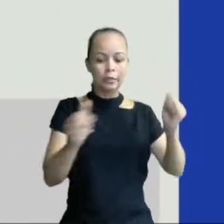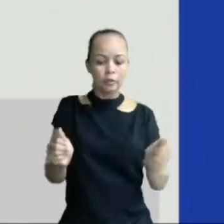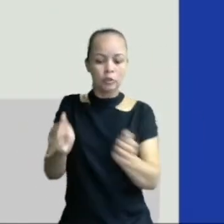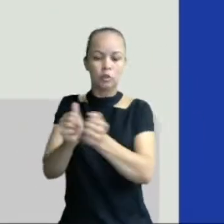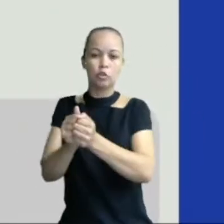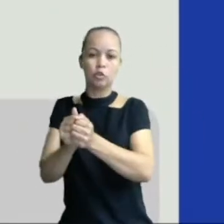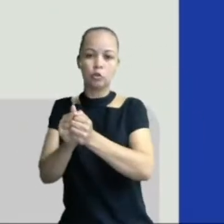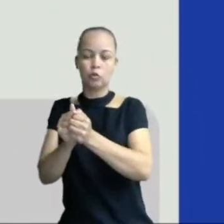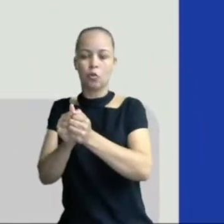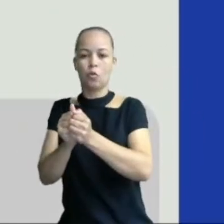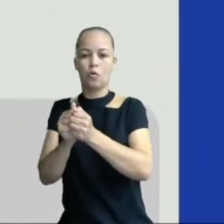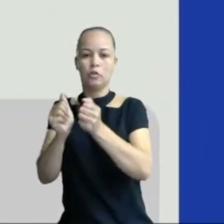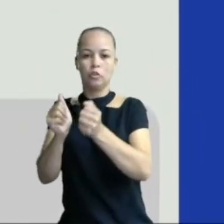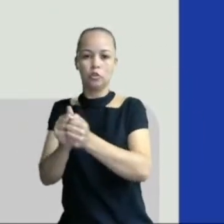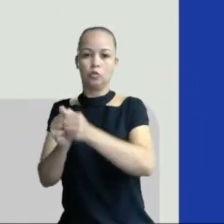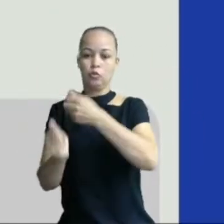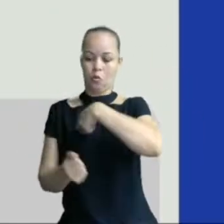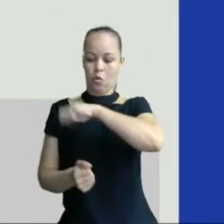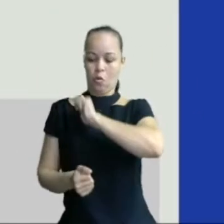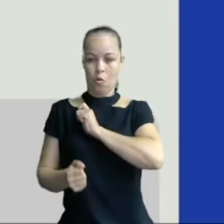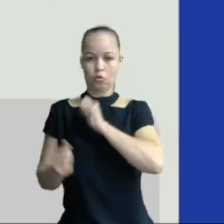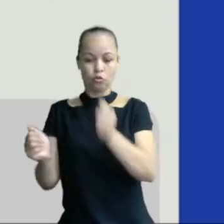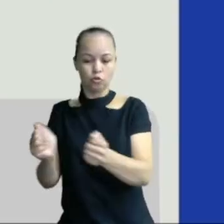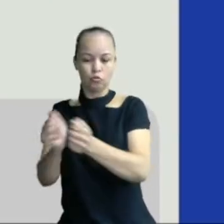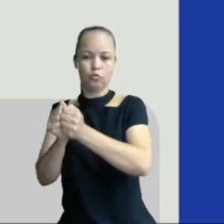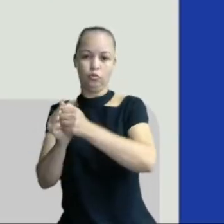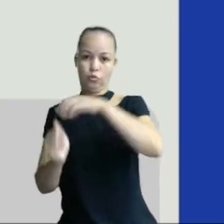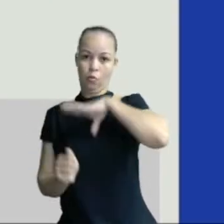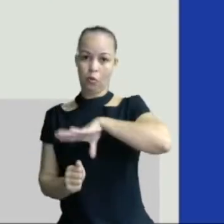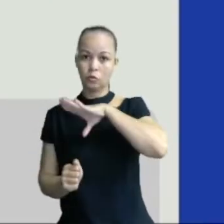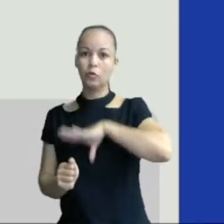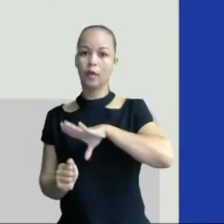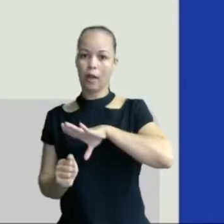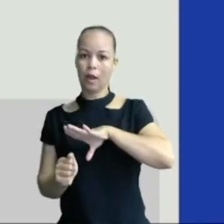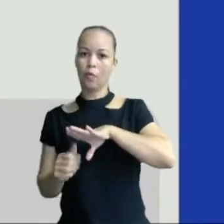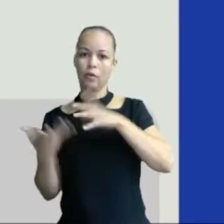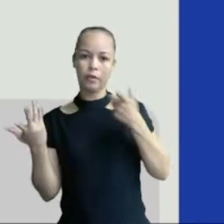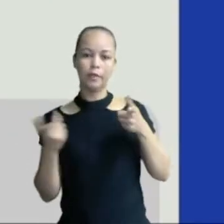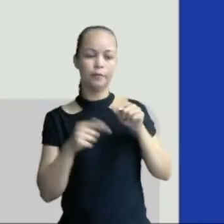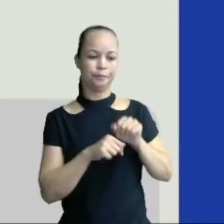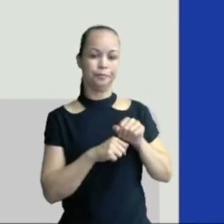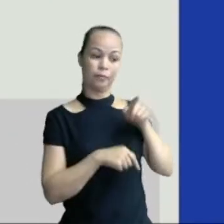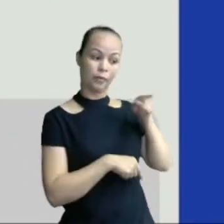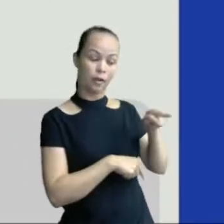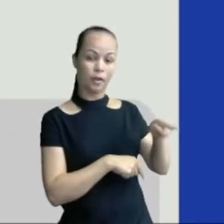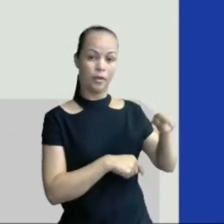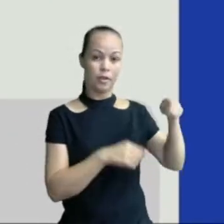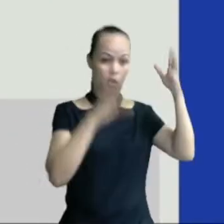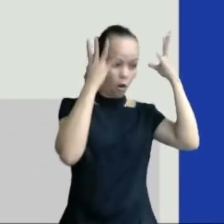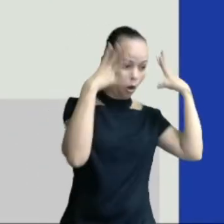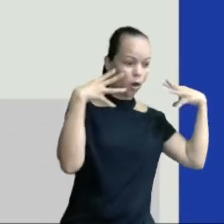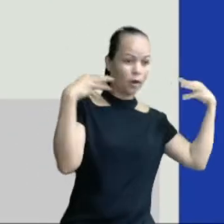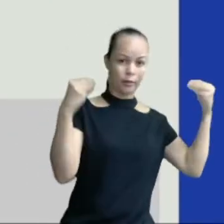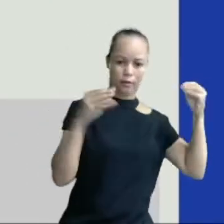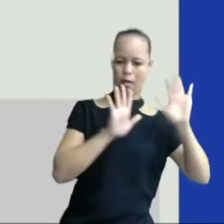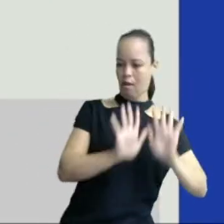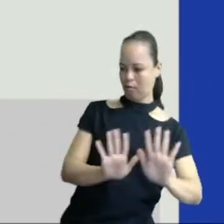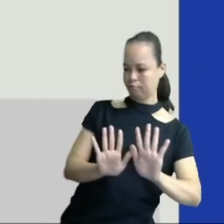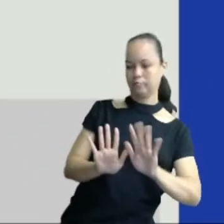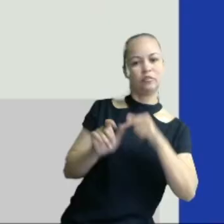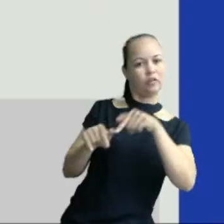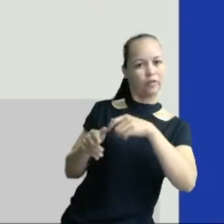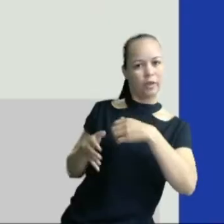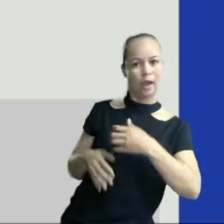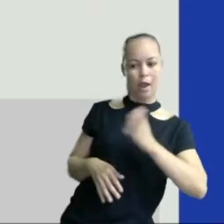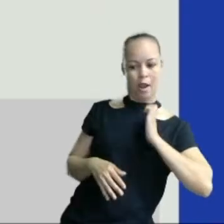certo? E ficou contra os holandeses. Os holandeses, opa, não vai ficar com toda a minha riqueza assim, não. Não vai de jeito nenhum. Vamos fazer o